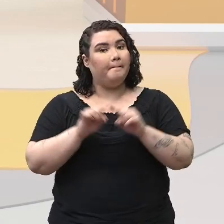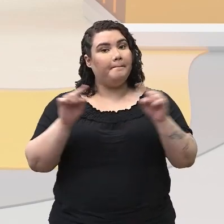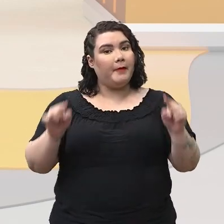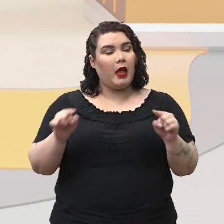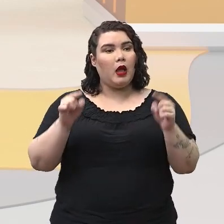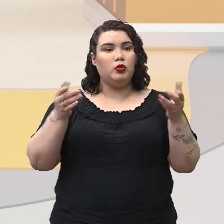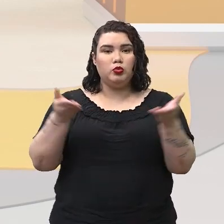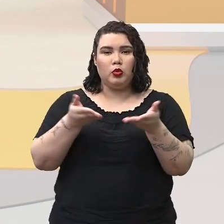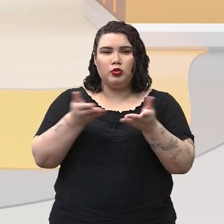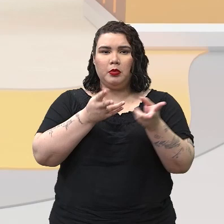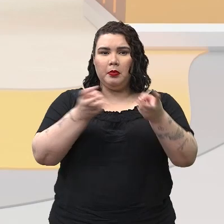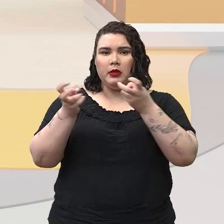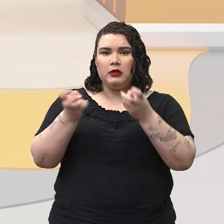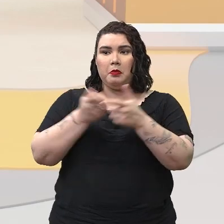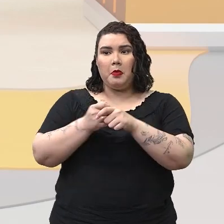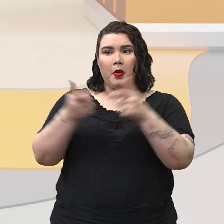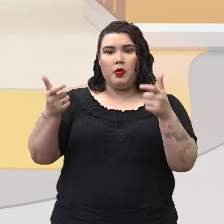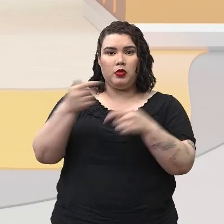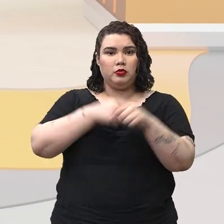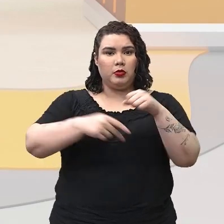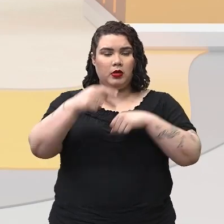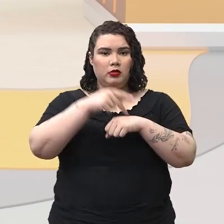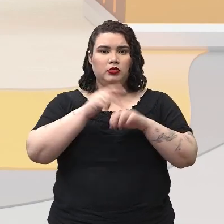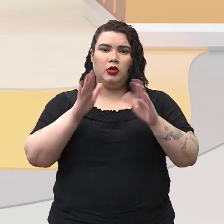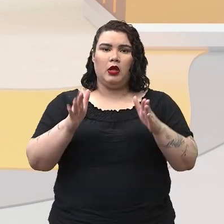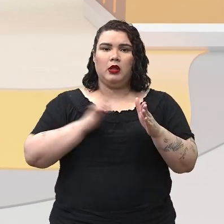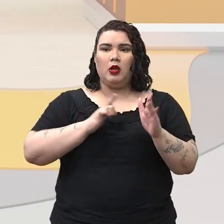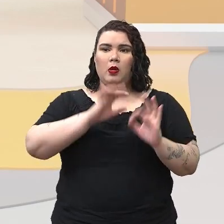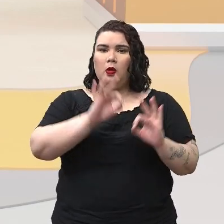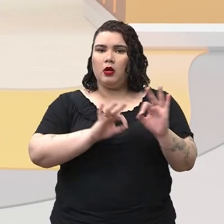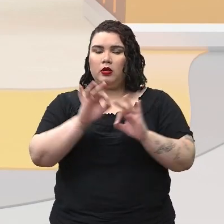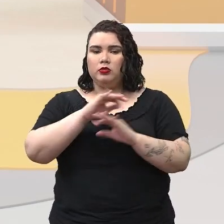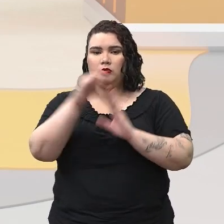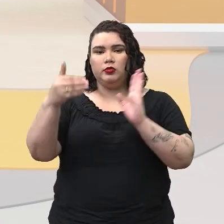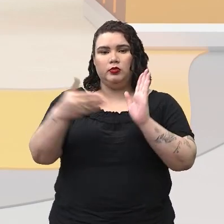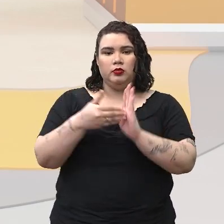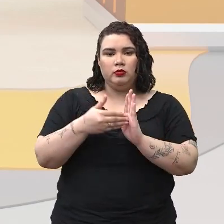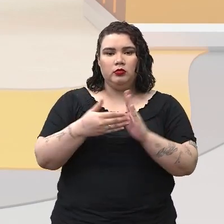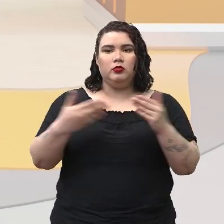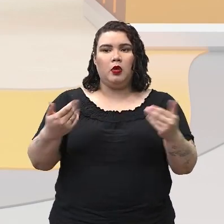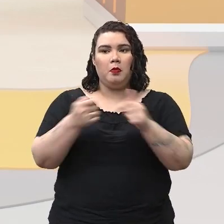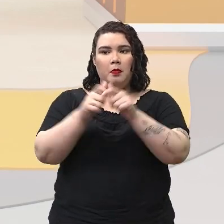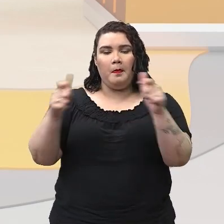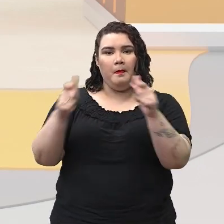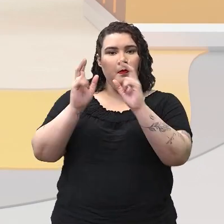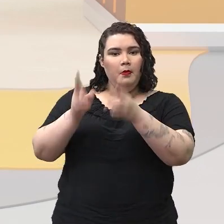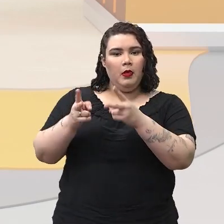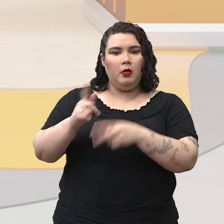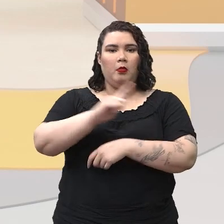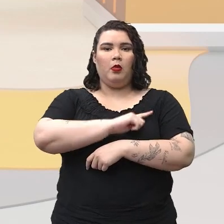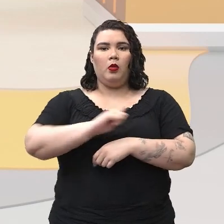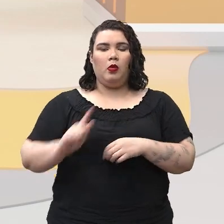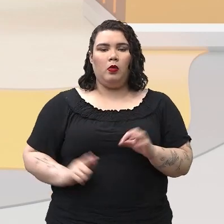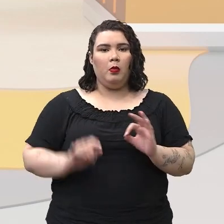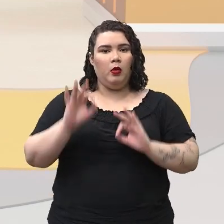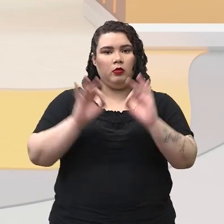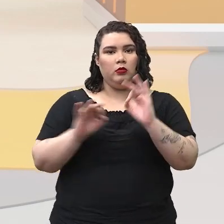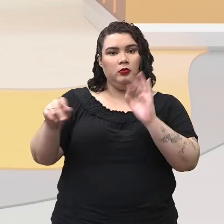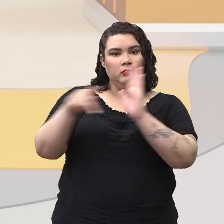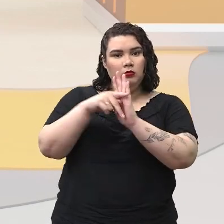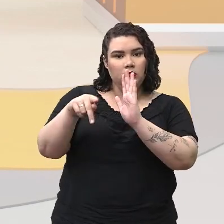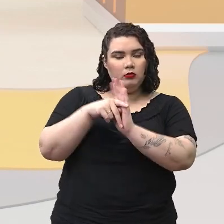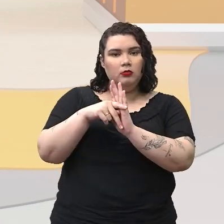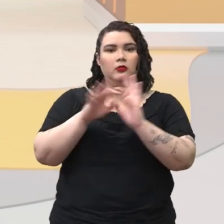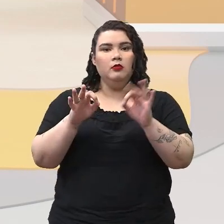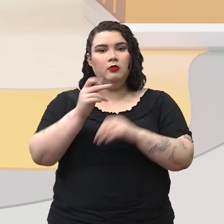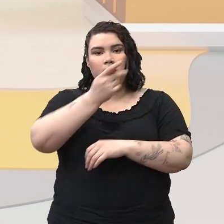mais ou menos, a grande maioria deles, já está tudo organizado. O tamanho deles é daquele jeito, os governos são organizados daquele jeito,